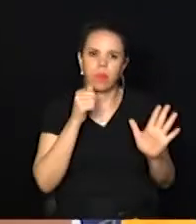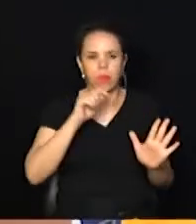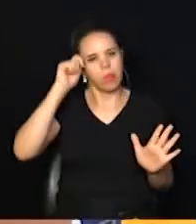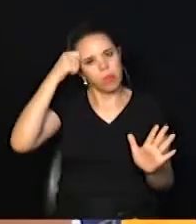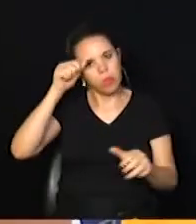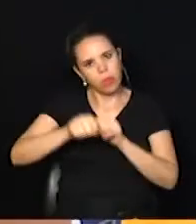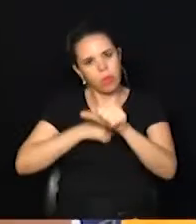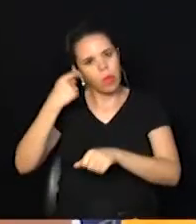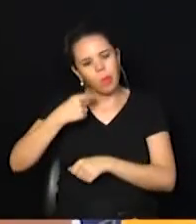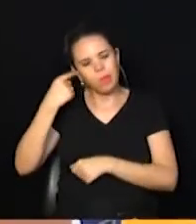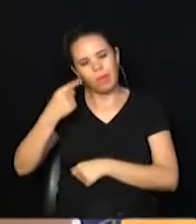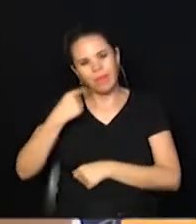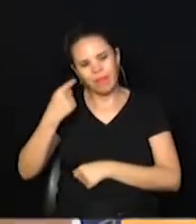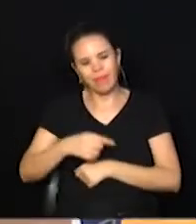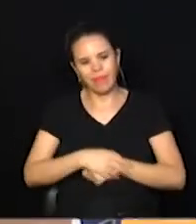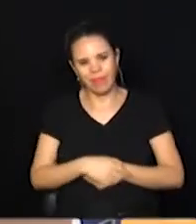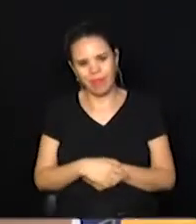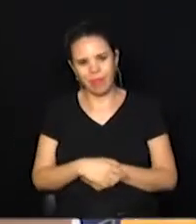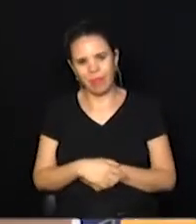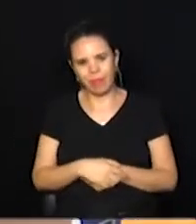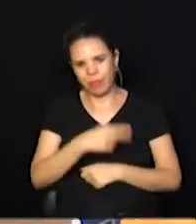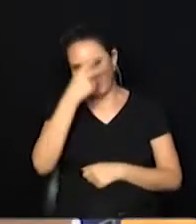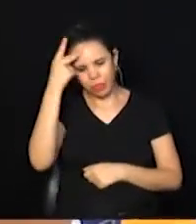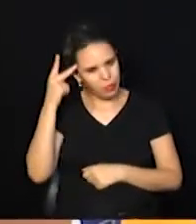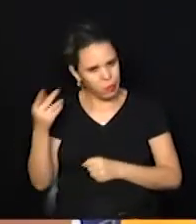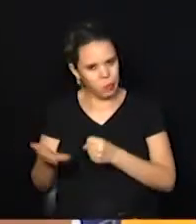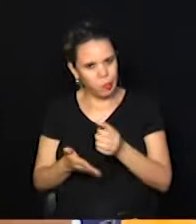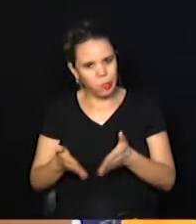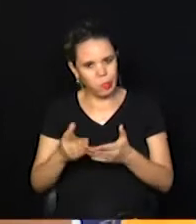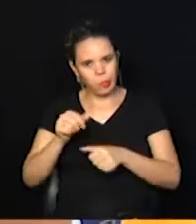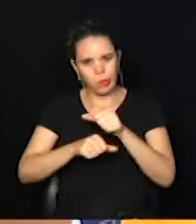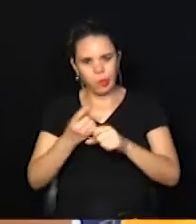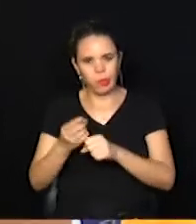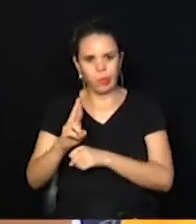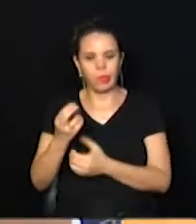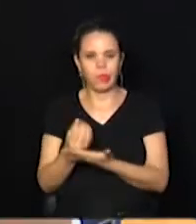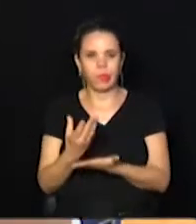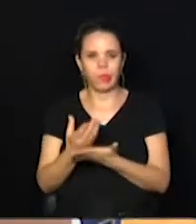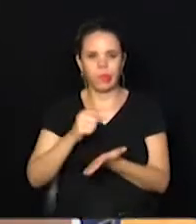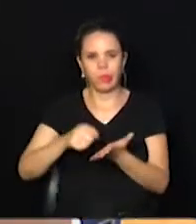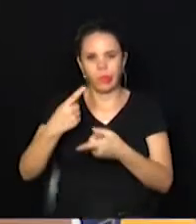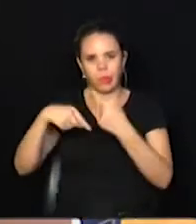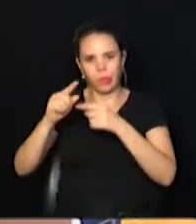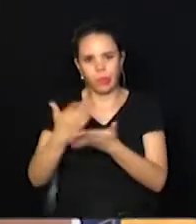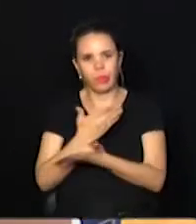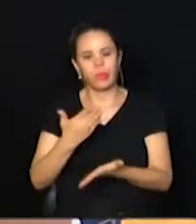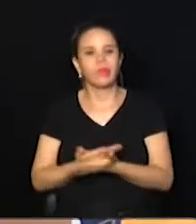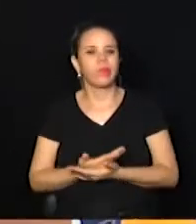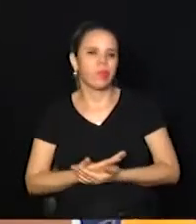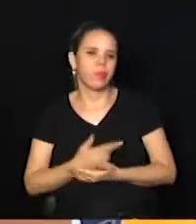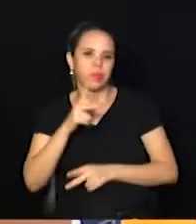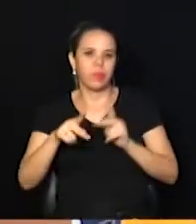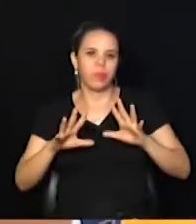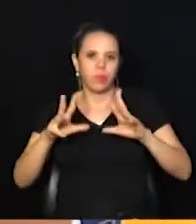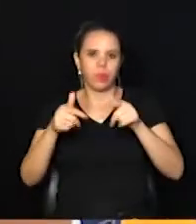viraram advogadas. O retirante que virou doutor. A analfabeta que escreveu um livro de sucesso. Esse povo